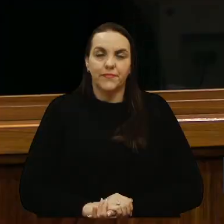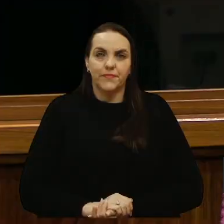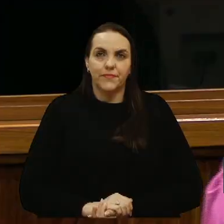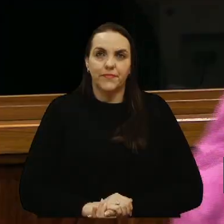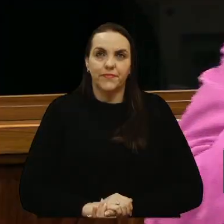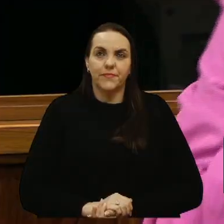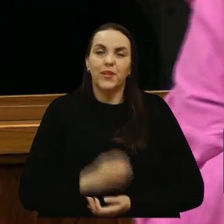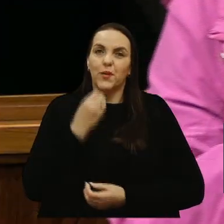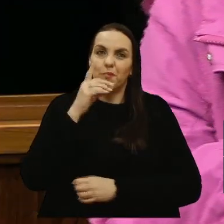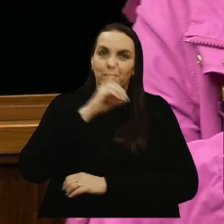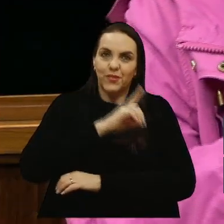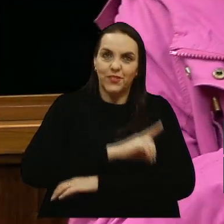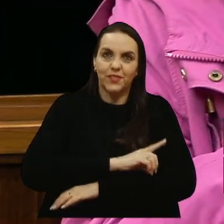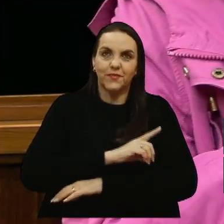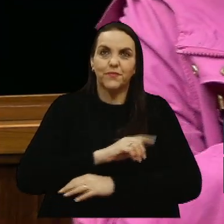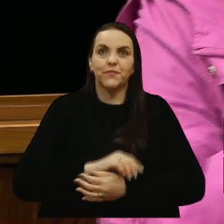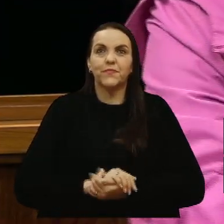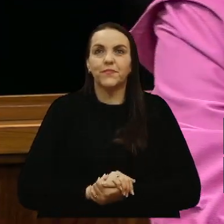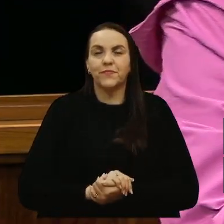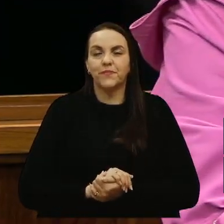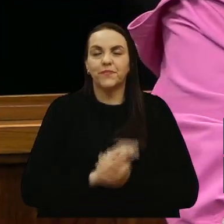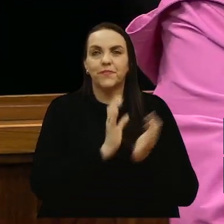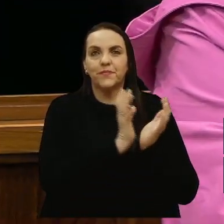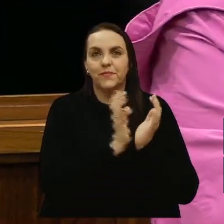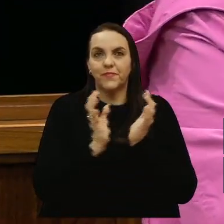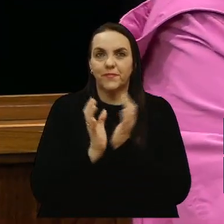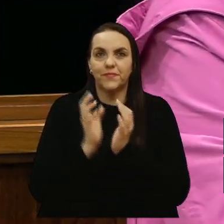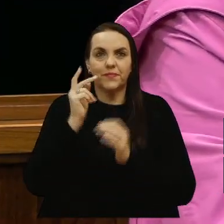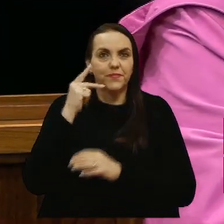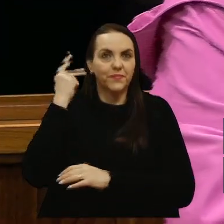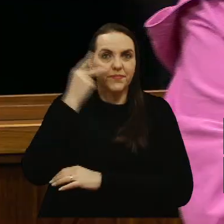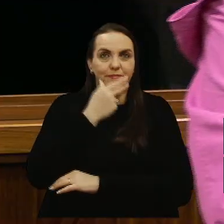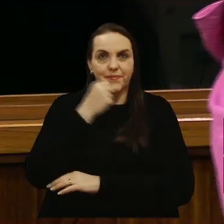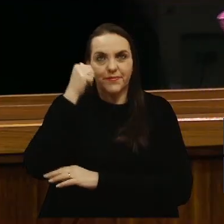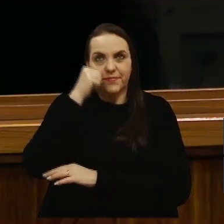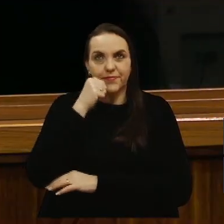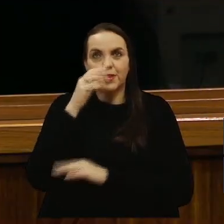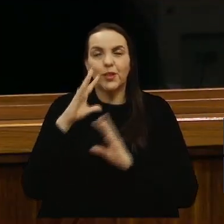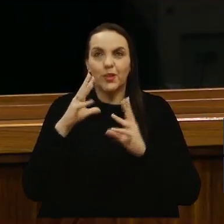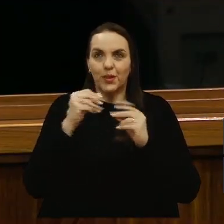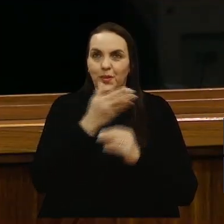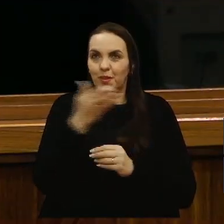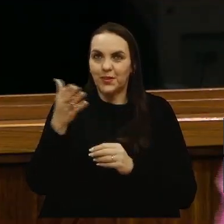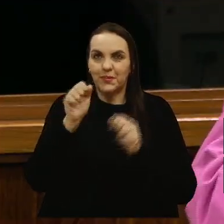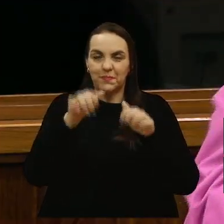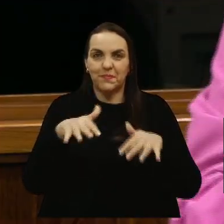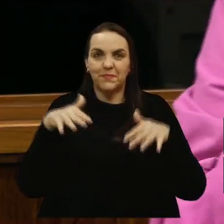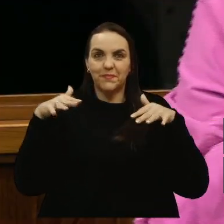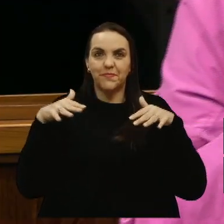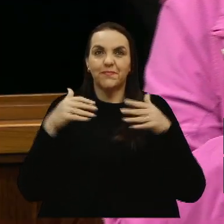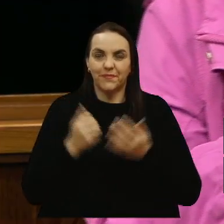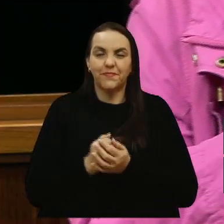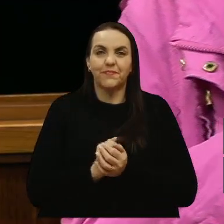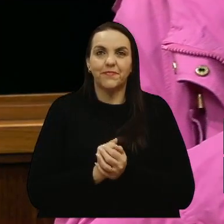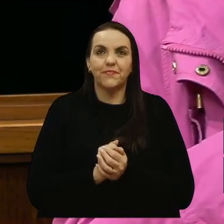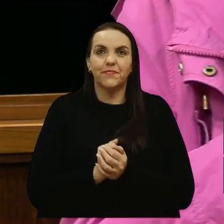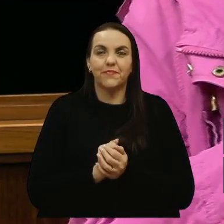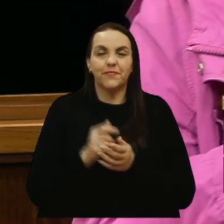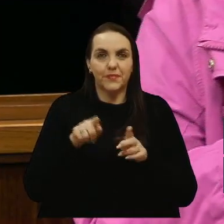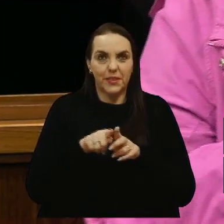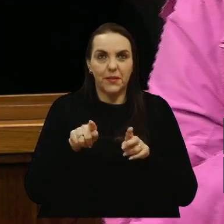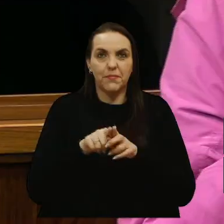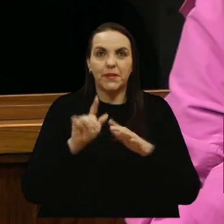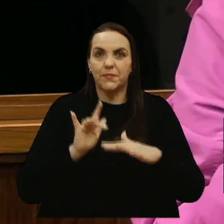Bom dia, colegas vereadores, vereadoras, a quem nos acompanha aqui, cheio, né, o plenário hoje, a quem nos acompanha